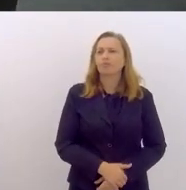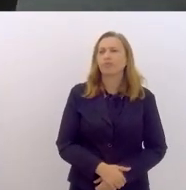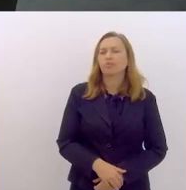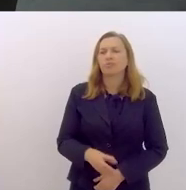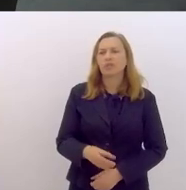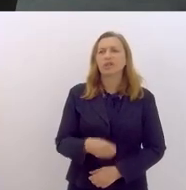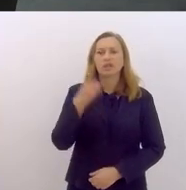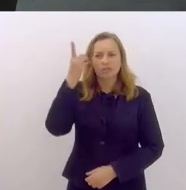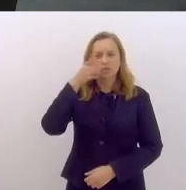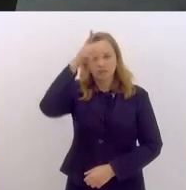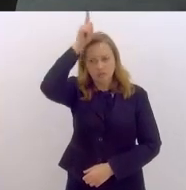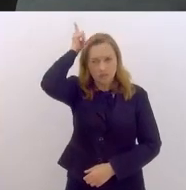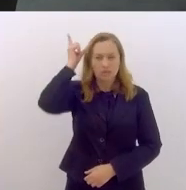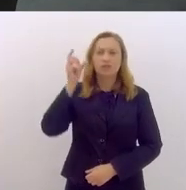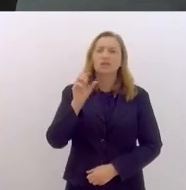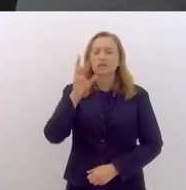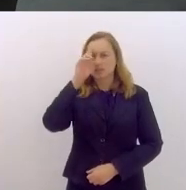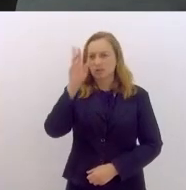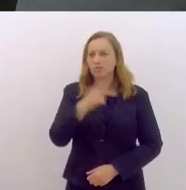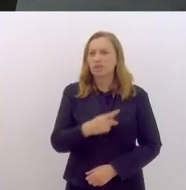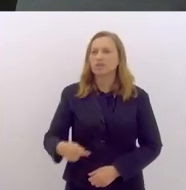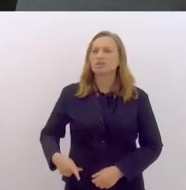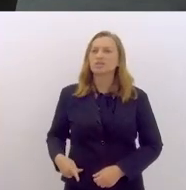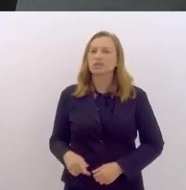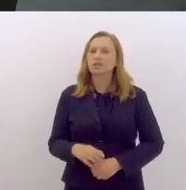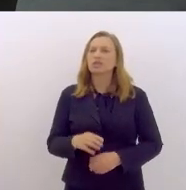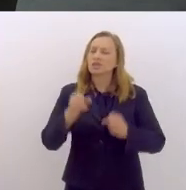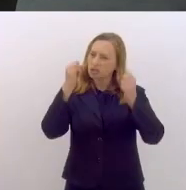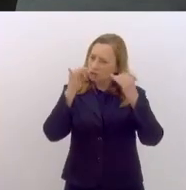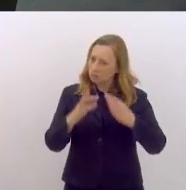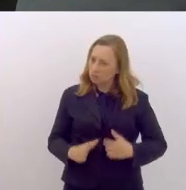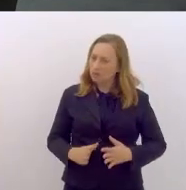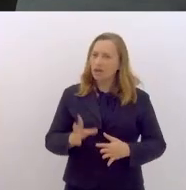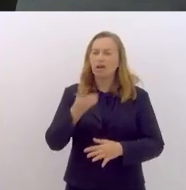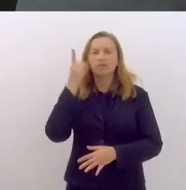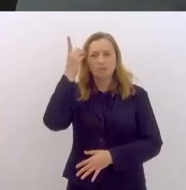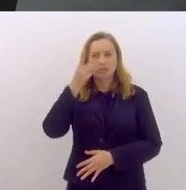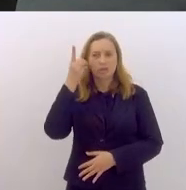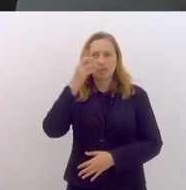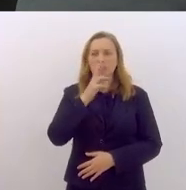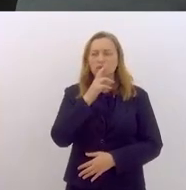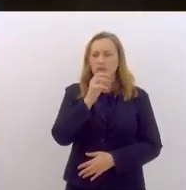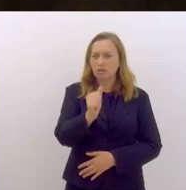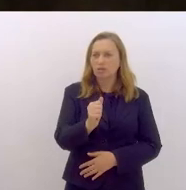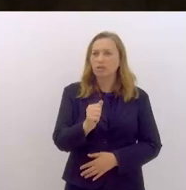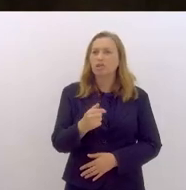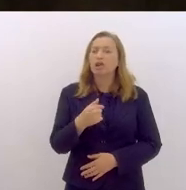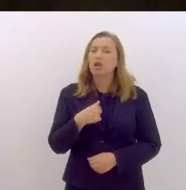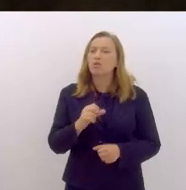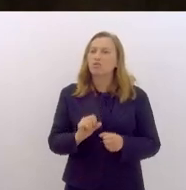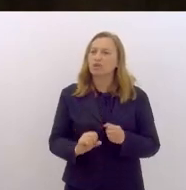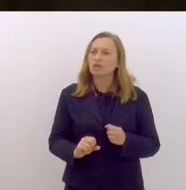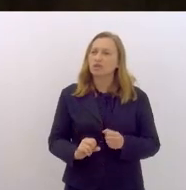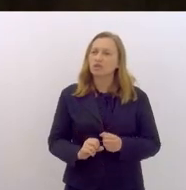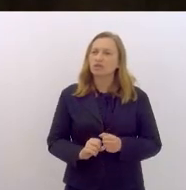Deputado Luiz. Senhor presidente, tentando explicar ao deputado Rodrigo Amorim, eu fiz